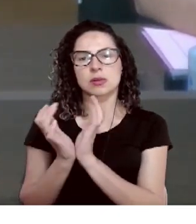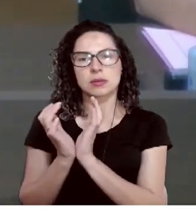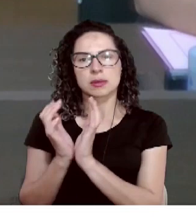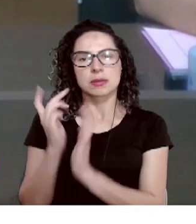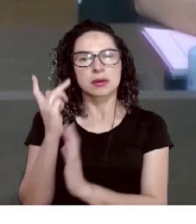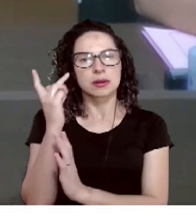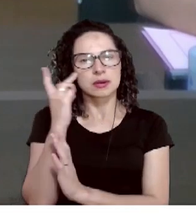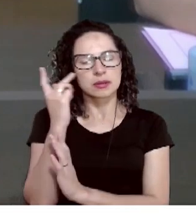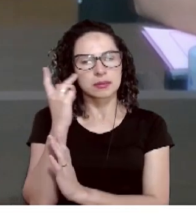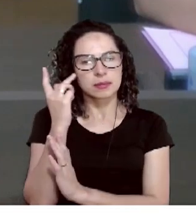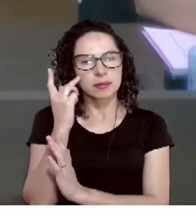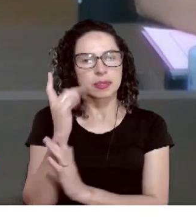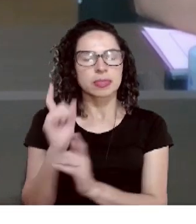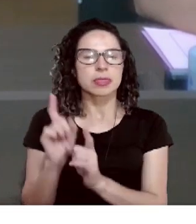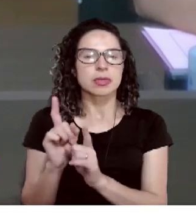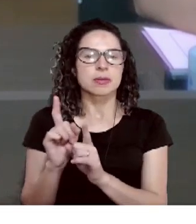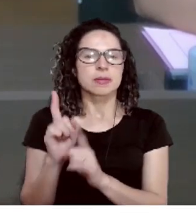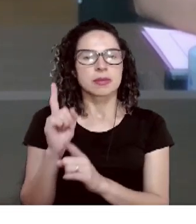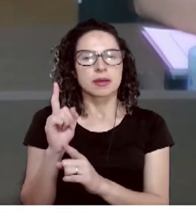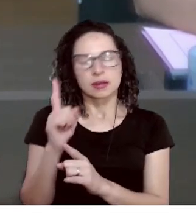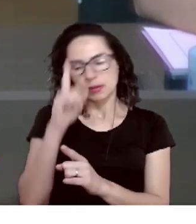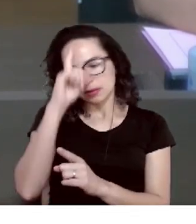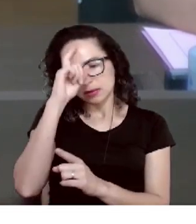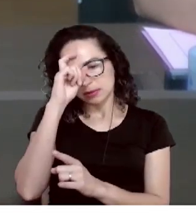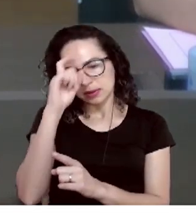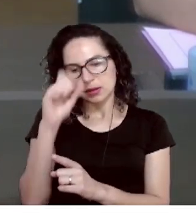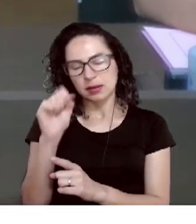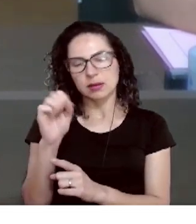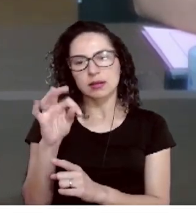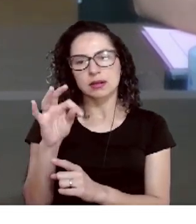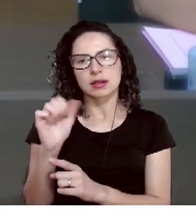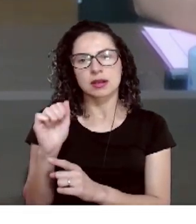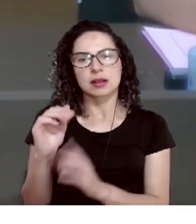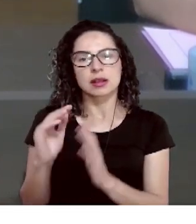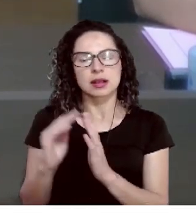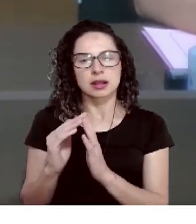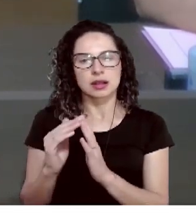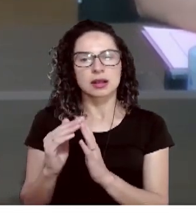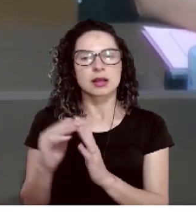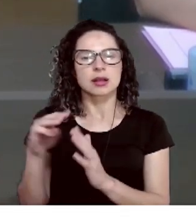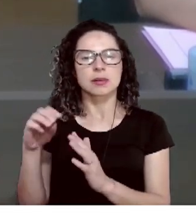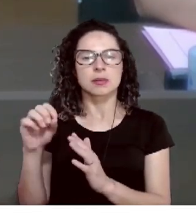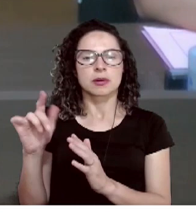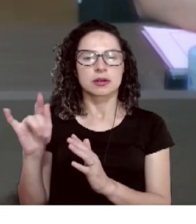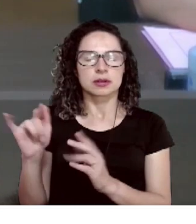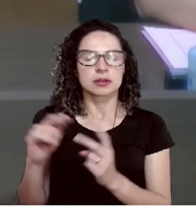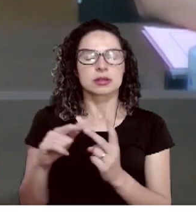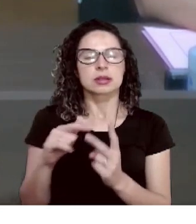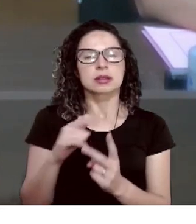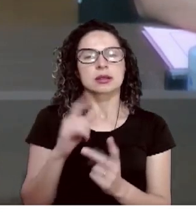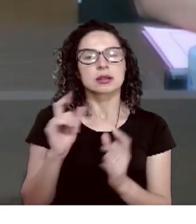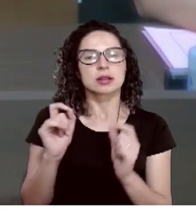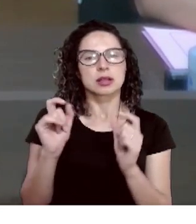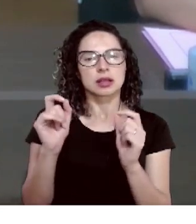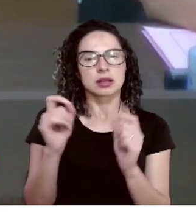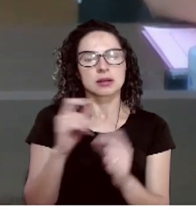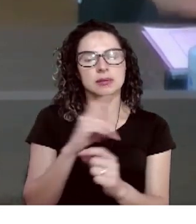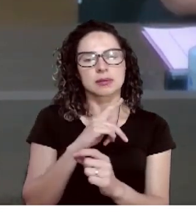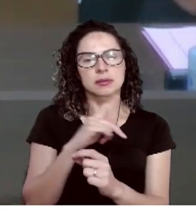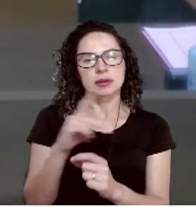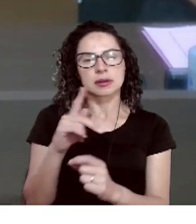Paulo, Santa Casa de Misericórdia de Mogi das Cruzes, Hospital Regional de Câncer de Presidente Prudente, Hospital do Câncer de